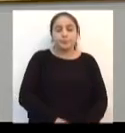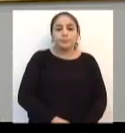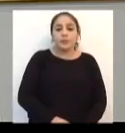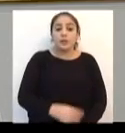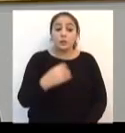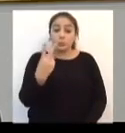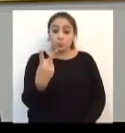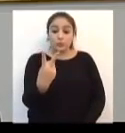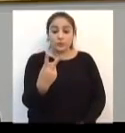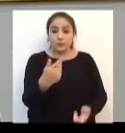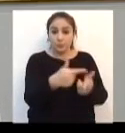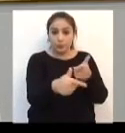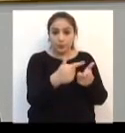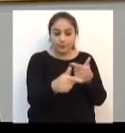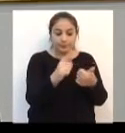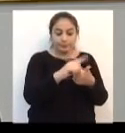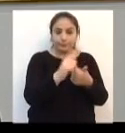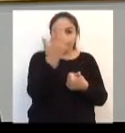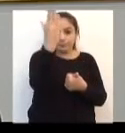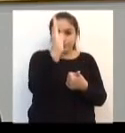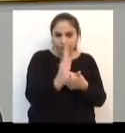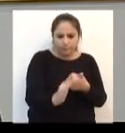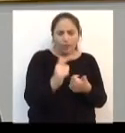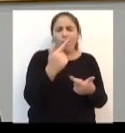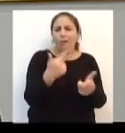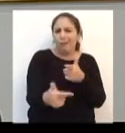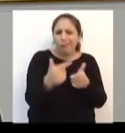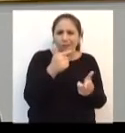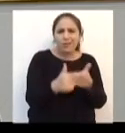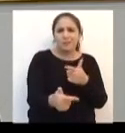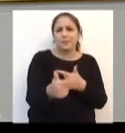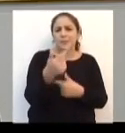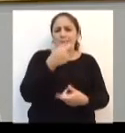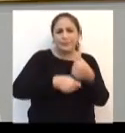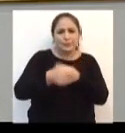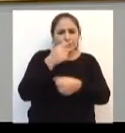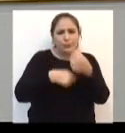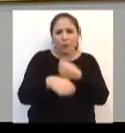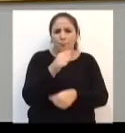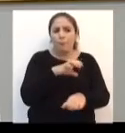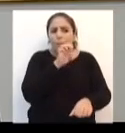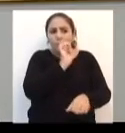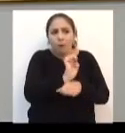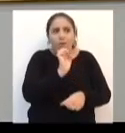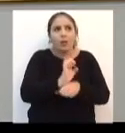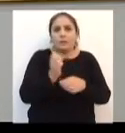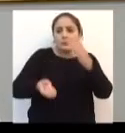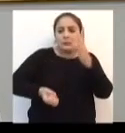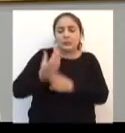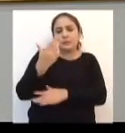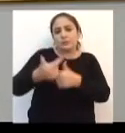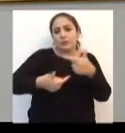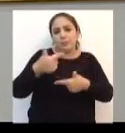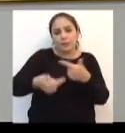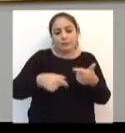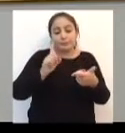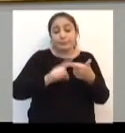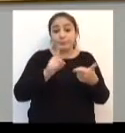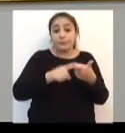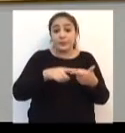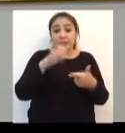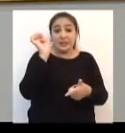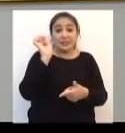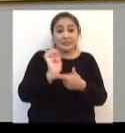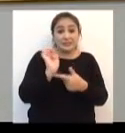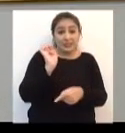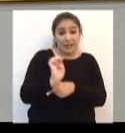nacional, esses problemas econômicos e tudo isso, o país meio que parado na geração de empregos. Na questão do estado do Rio Grande